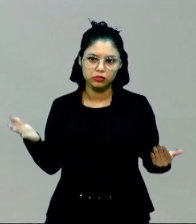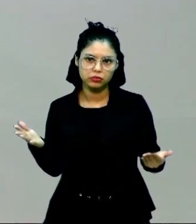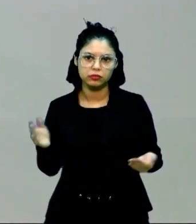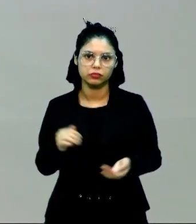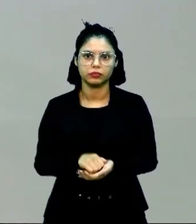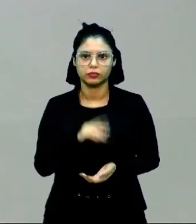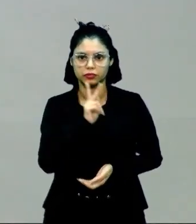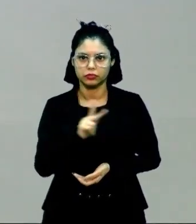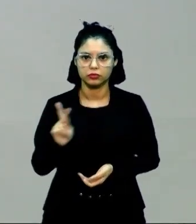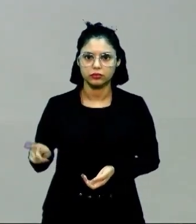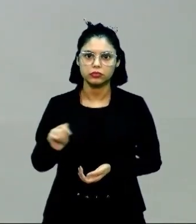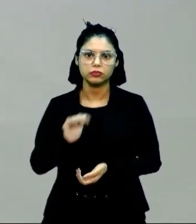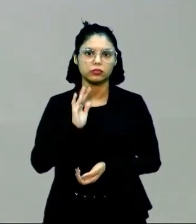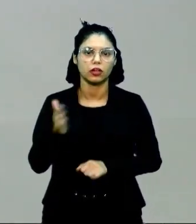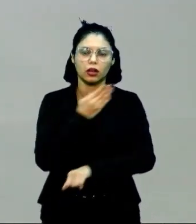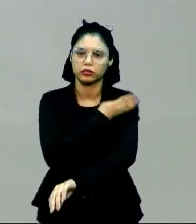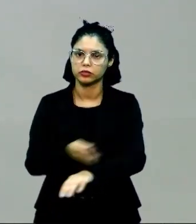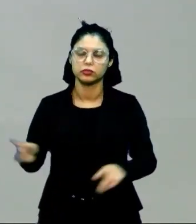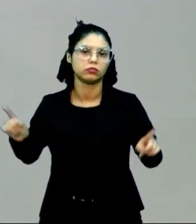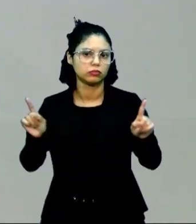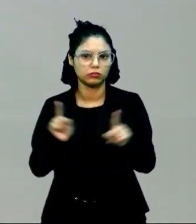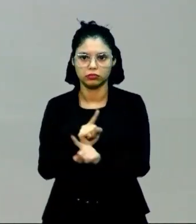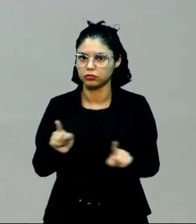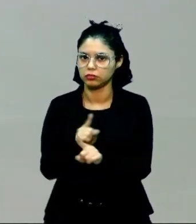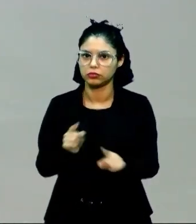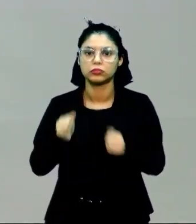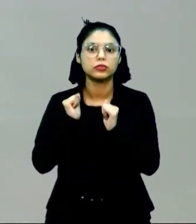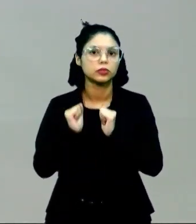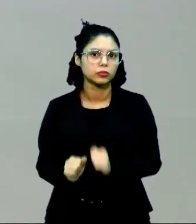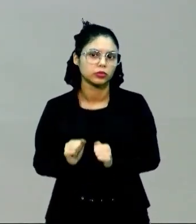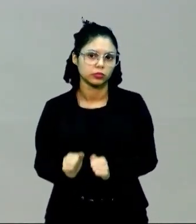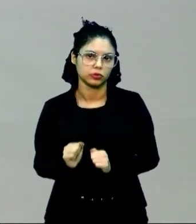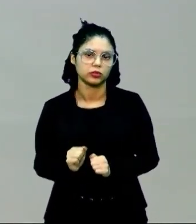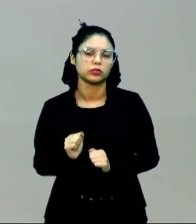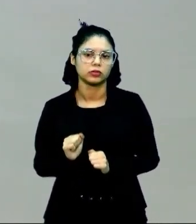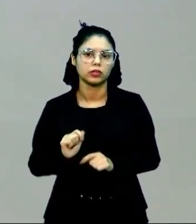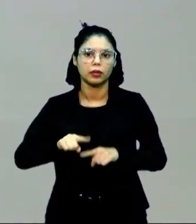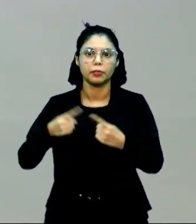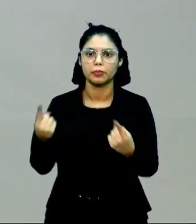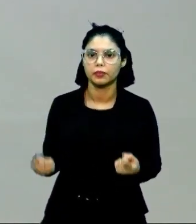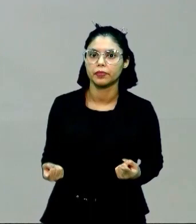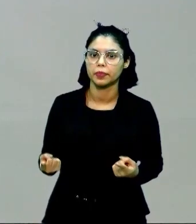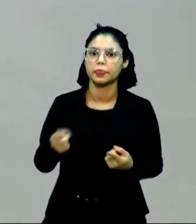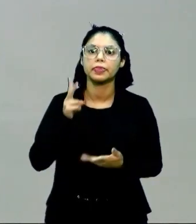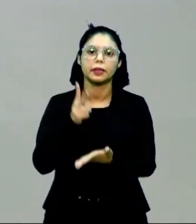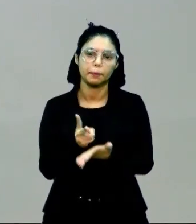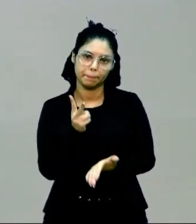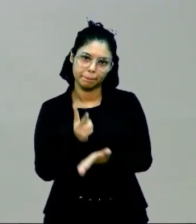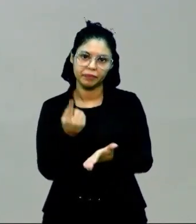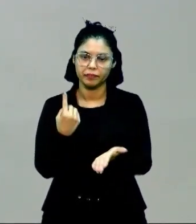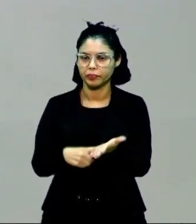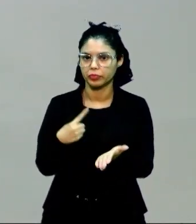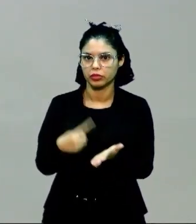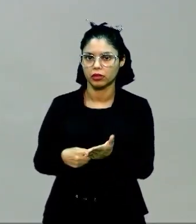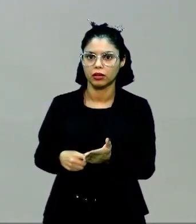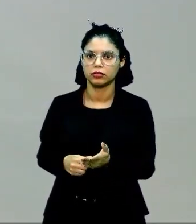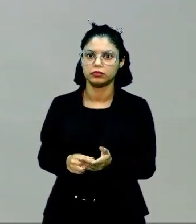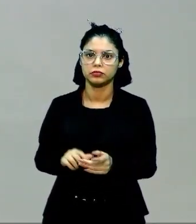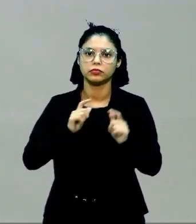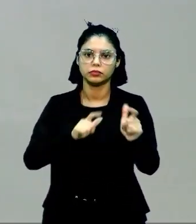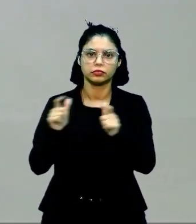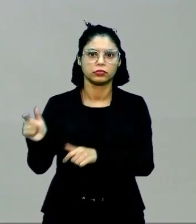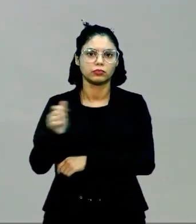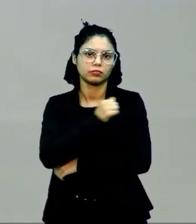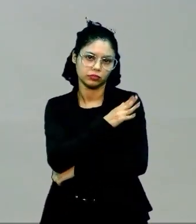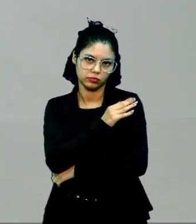brincadeira. Ah, professor, mas ele já está acostumado. Ele pode estar acostumado porque ele está condicionado a um ambiente